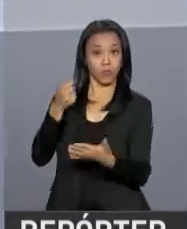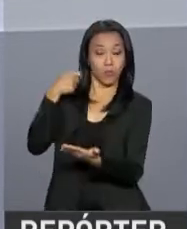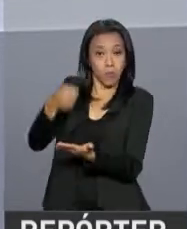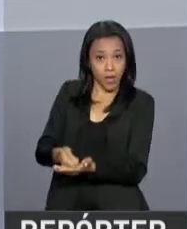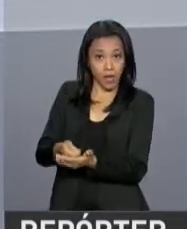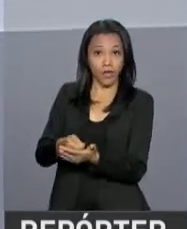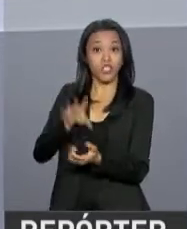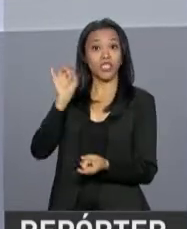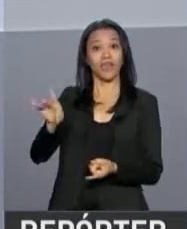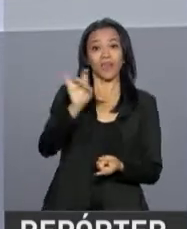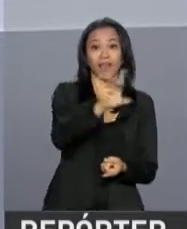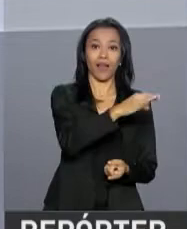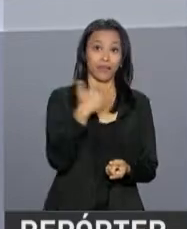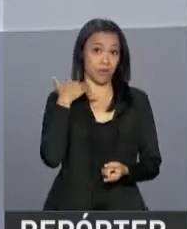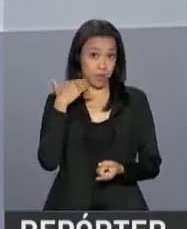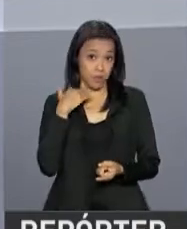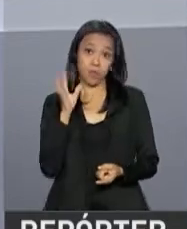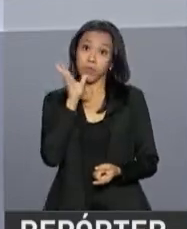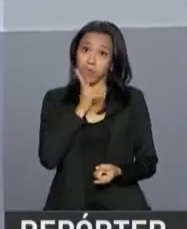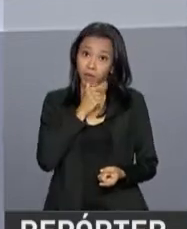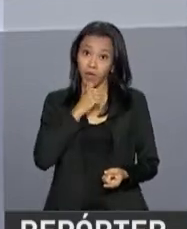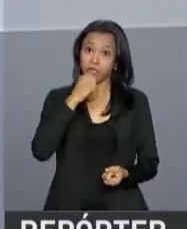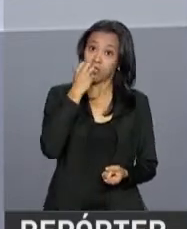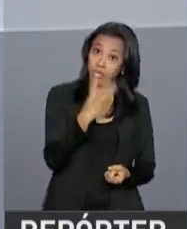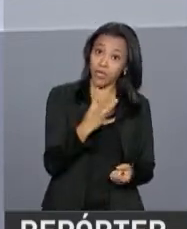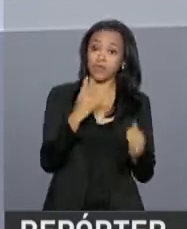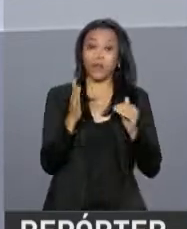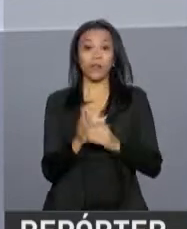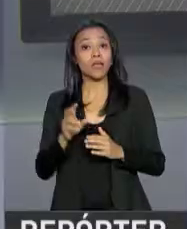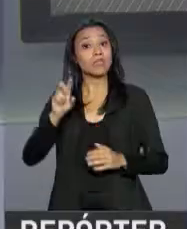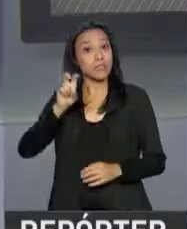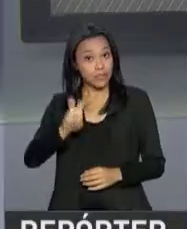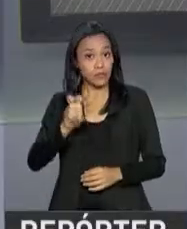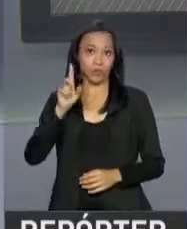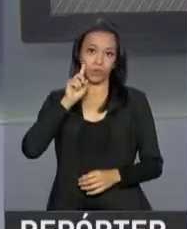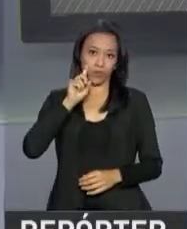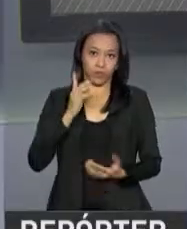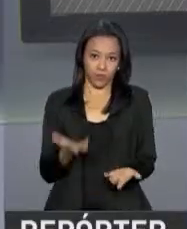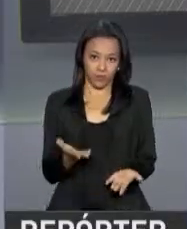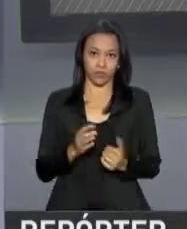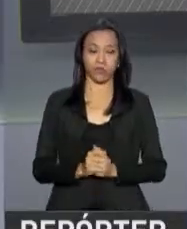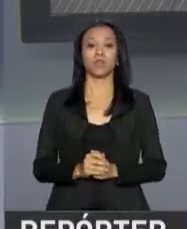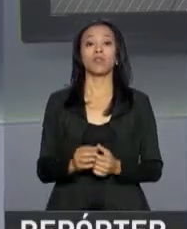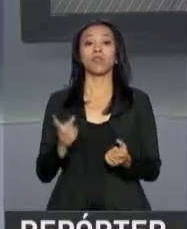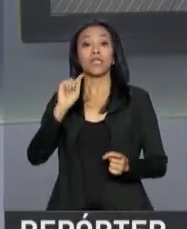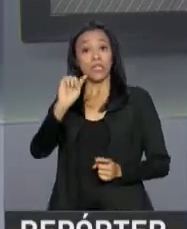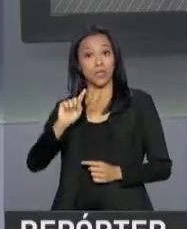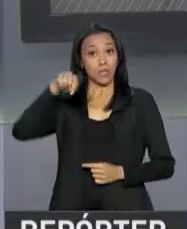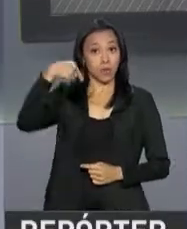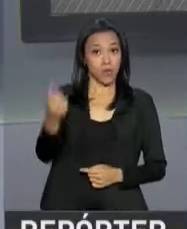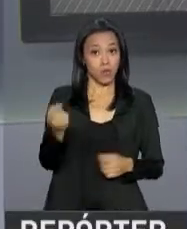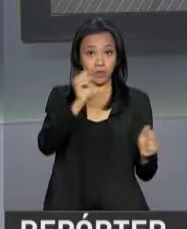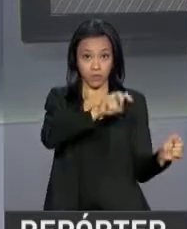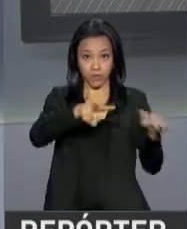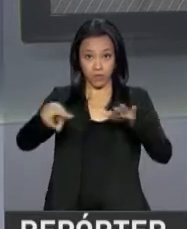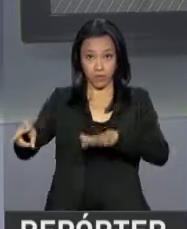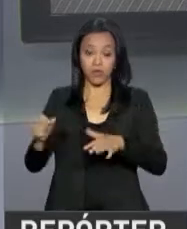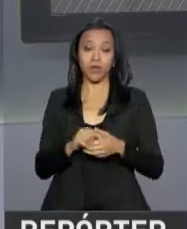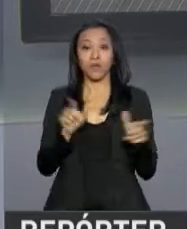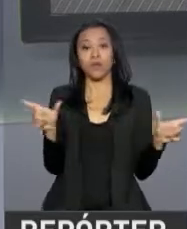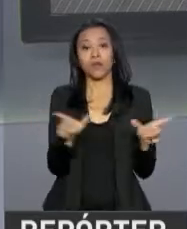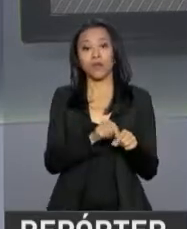instituição que pode levar de três a cinco dias úteis até a próxima semana o ministério da educação eo inep